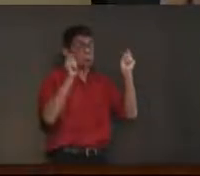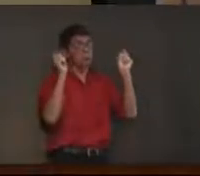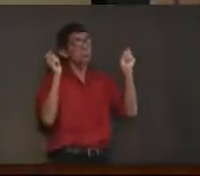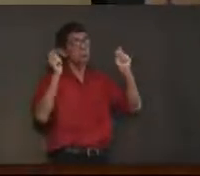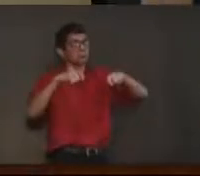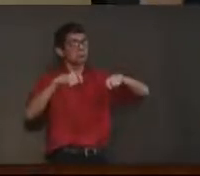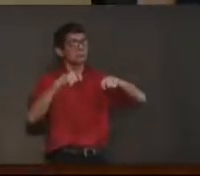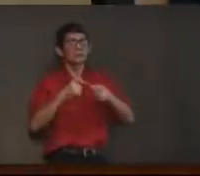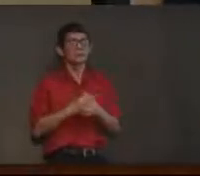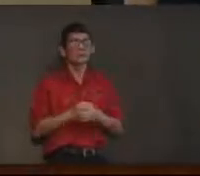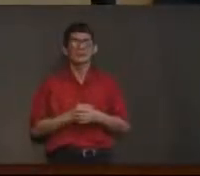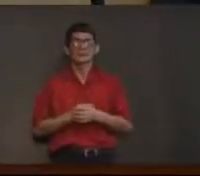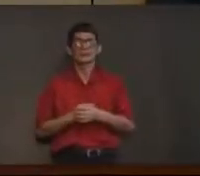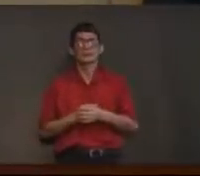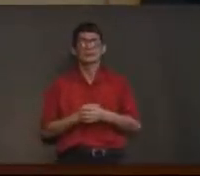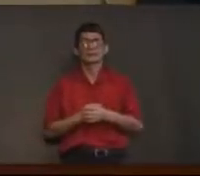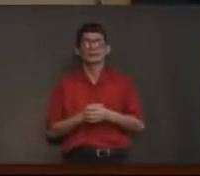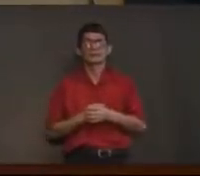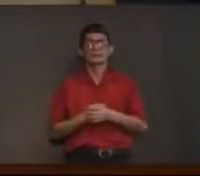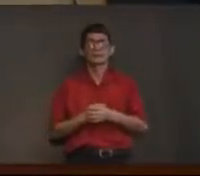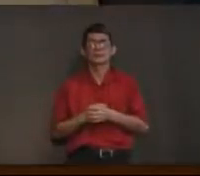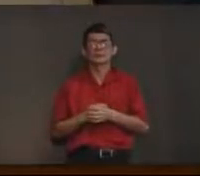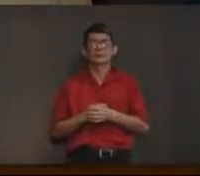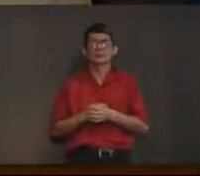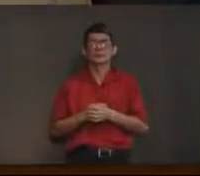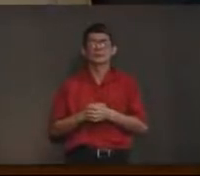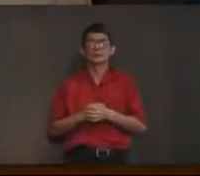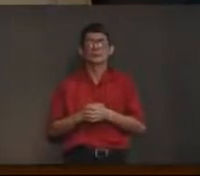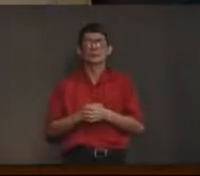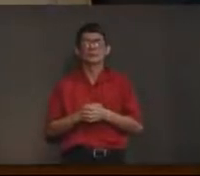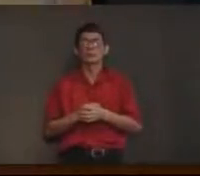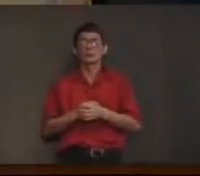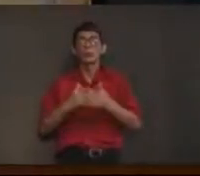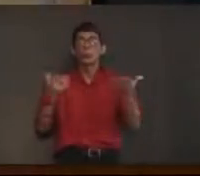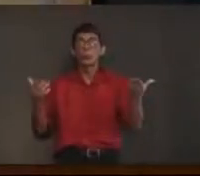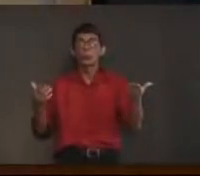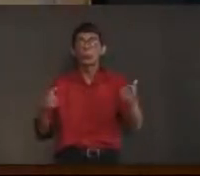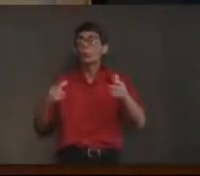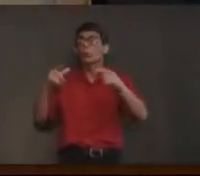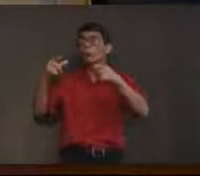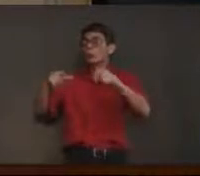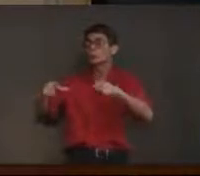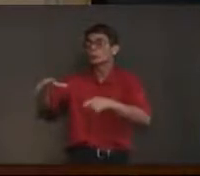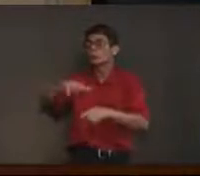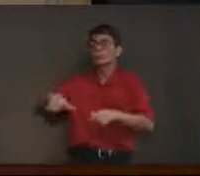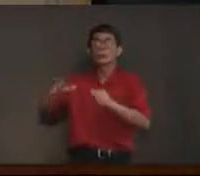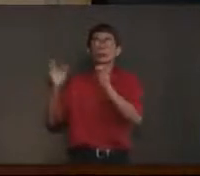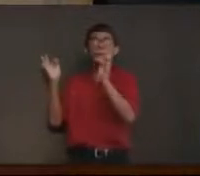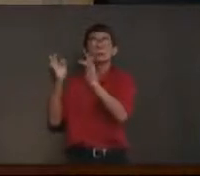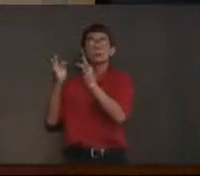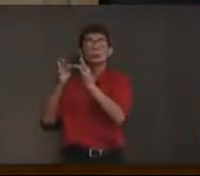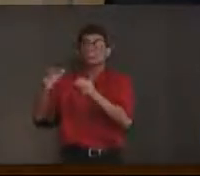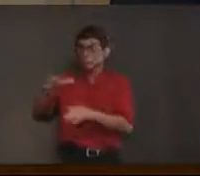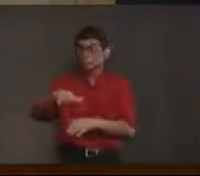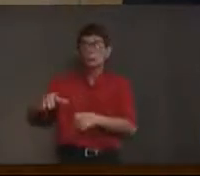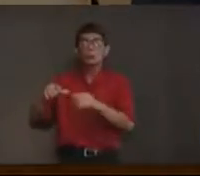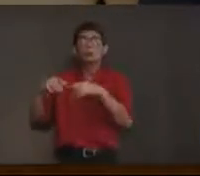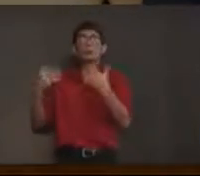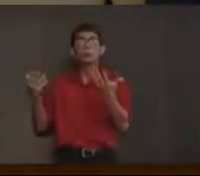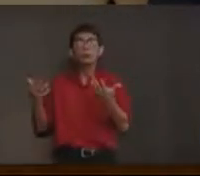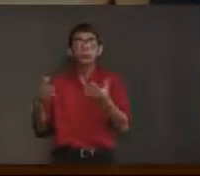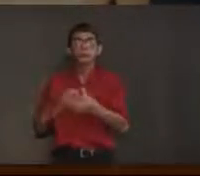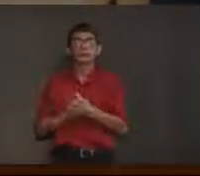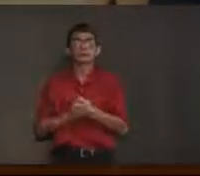solução então a primeira pergunta é que espaços de funções eu devo trabalhar aí a gente trabalha